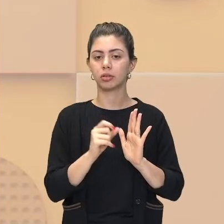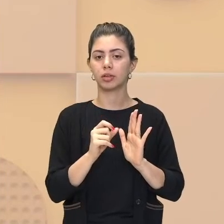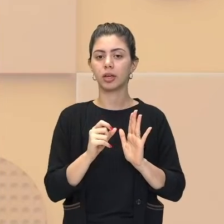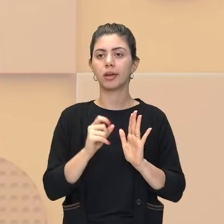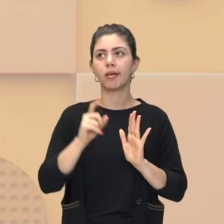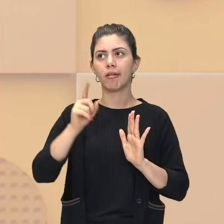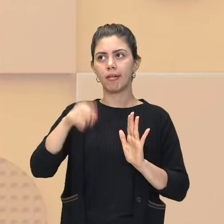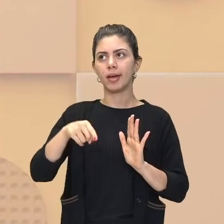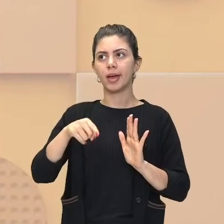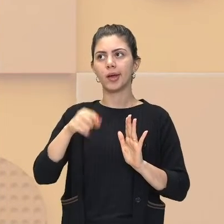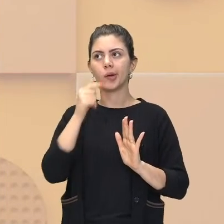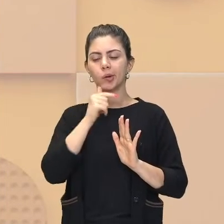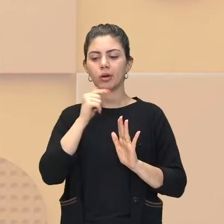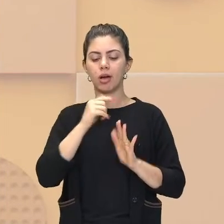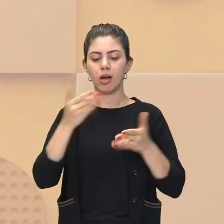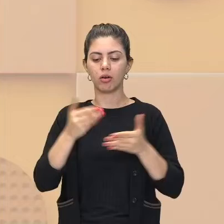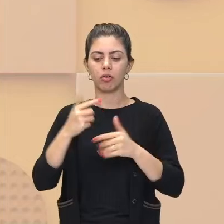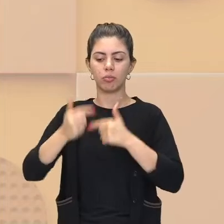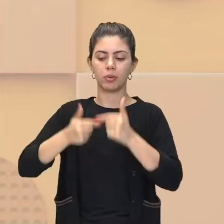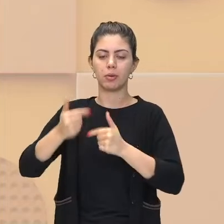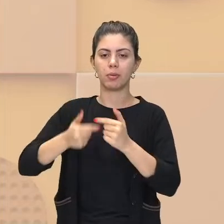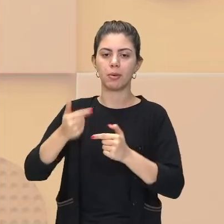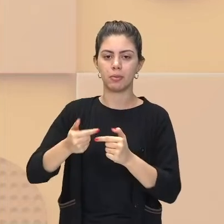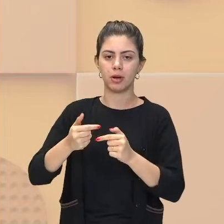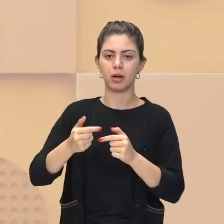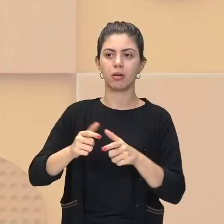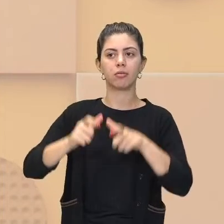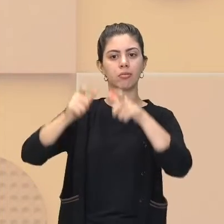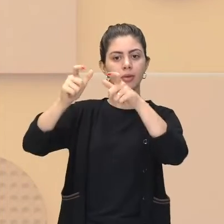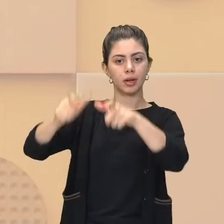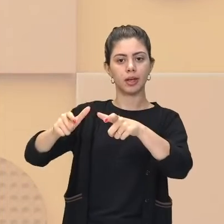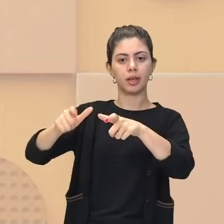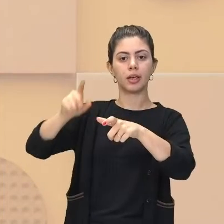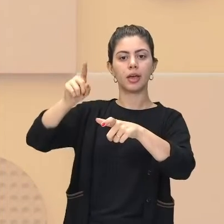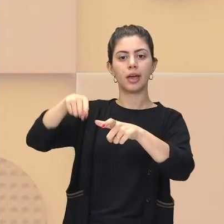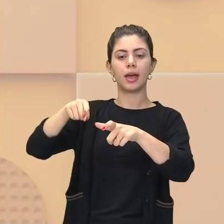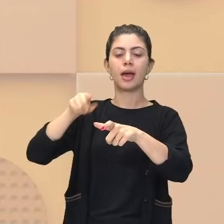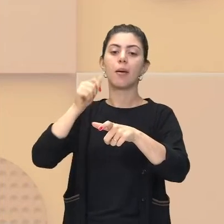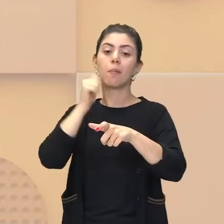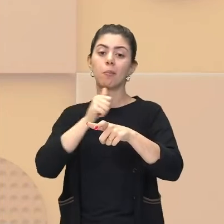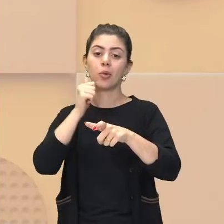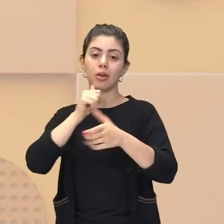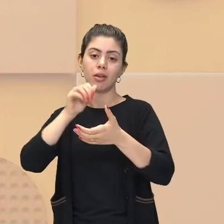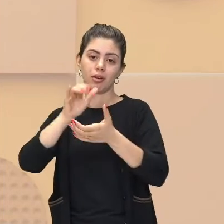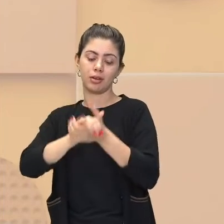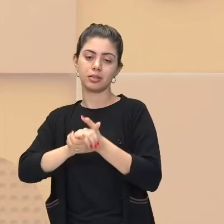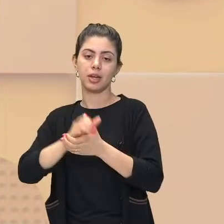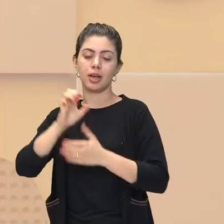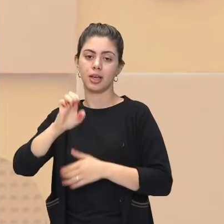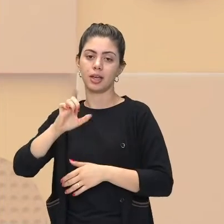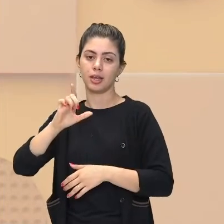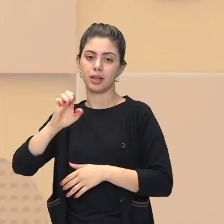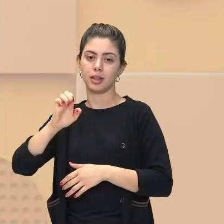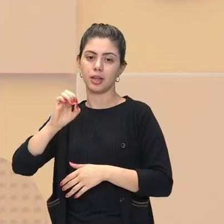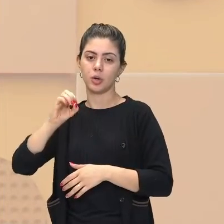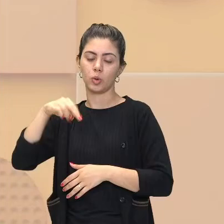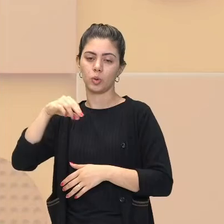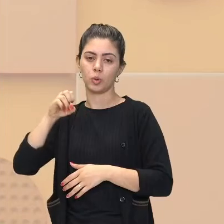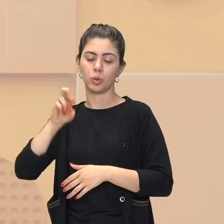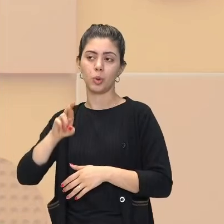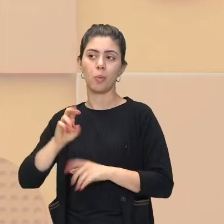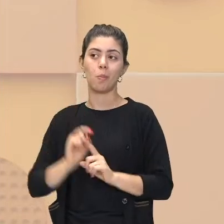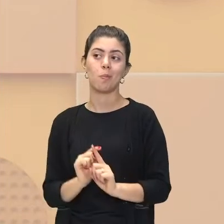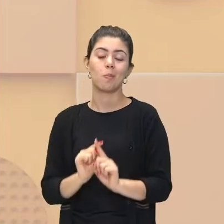forma provisória, como rainha regente, seria a Dona Leonor Teles, a viúva do rei falecido.